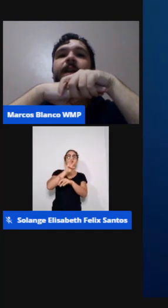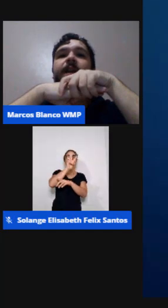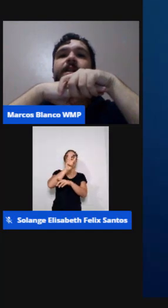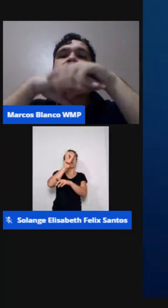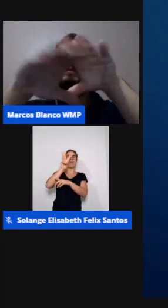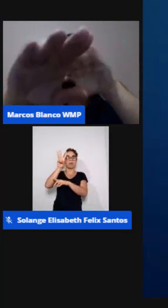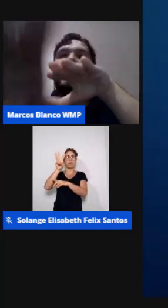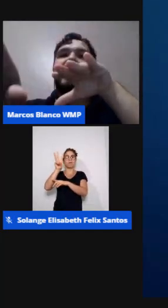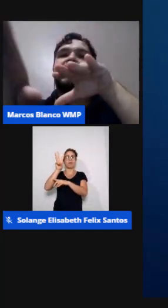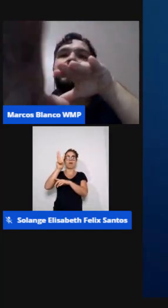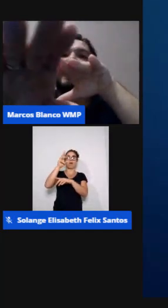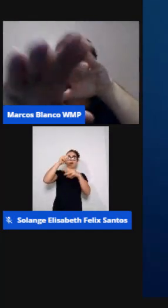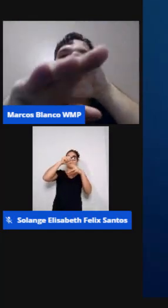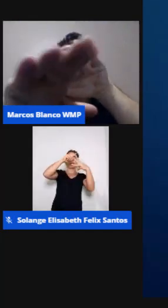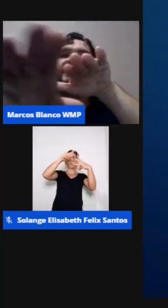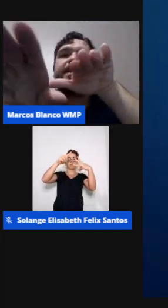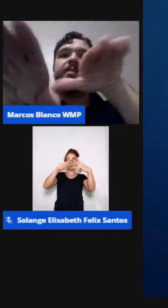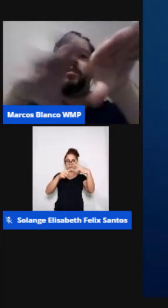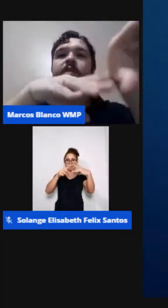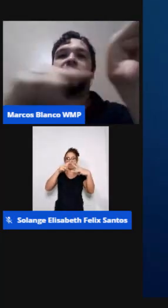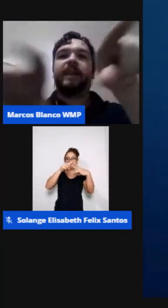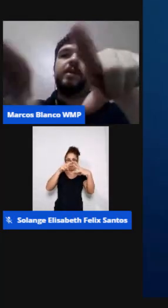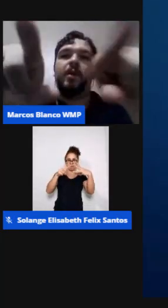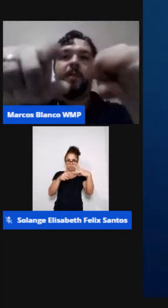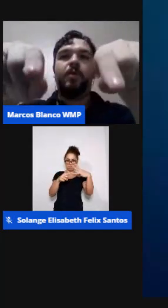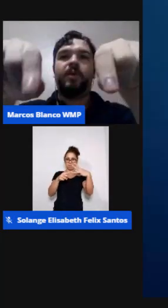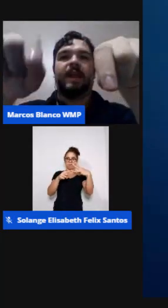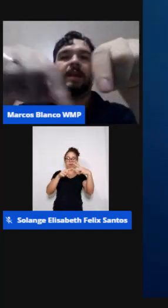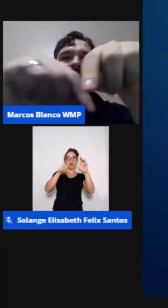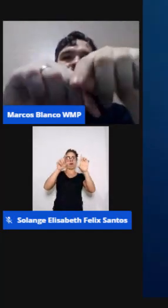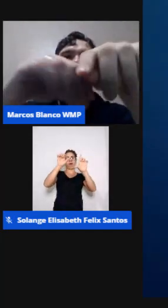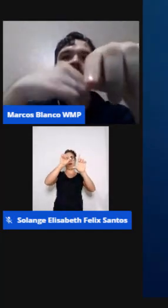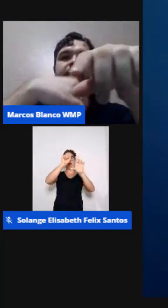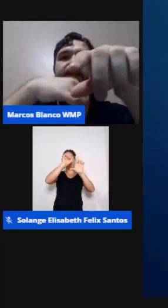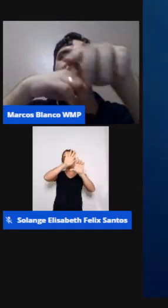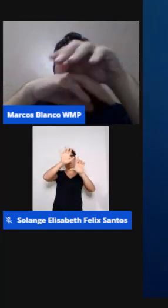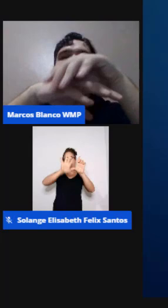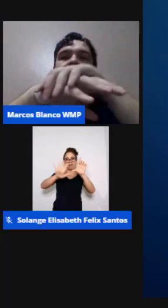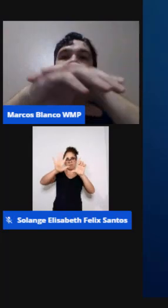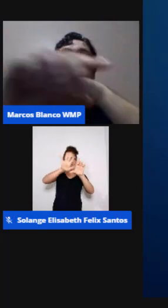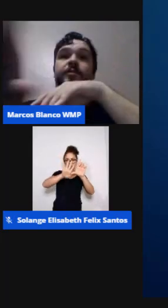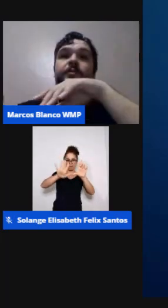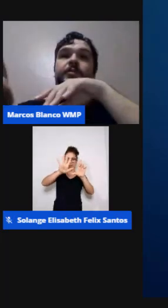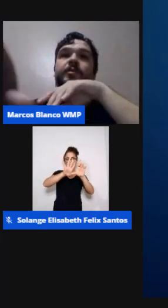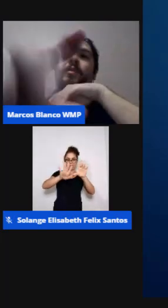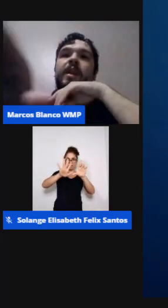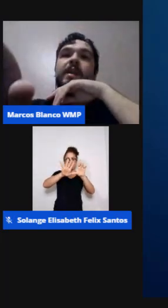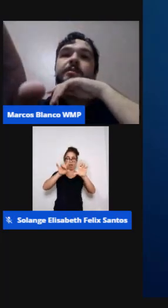plataformas. Aqui abaixo eu vou deixar 1 minuto, que é o meu contato, tá?